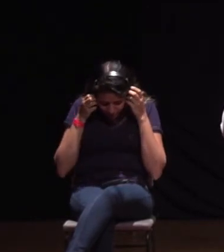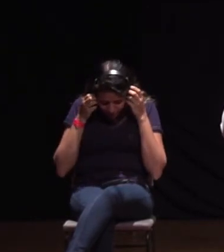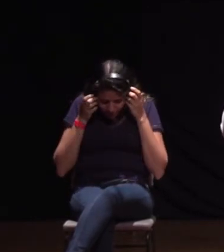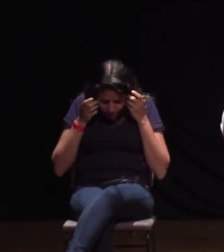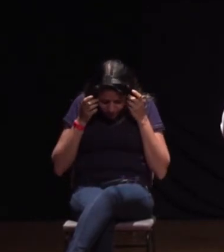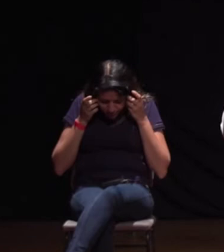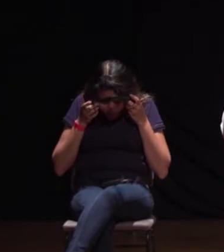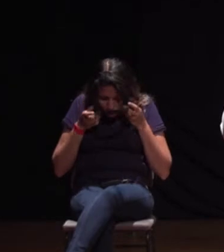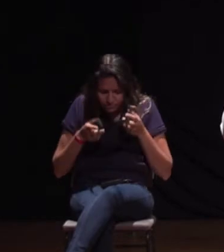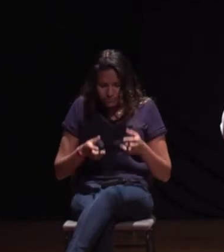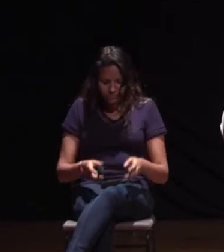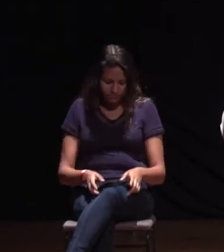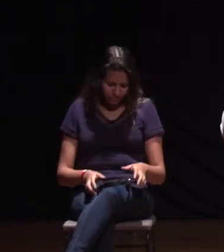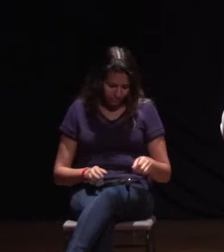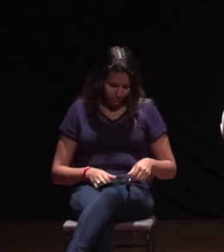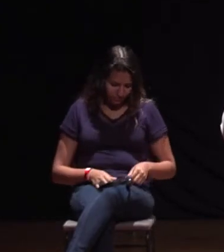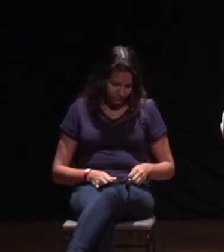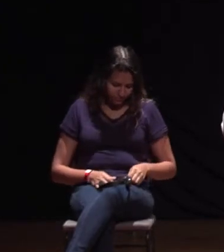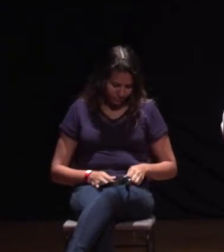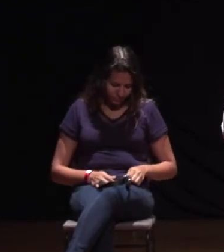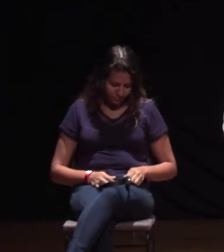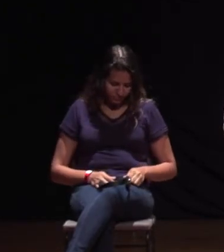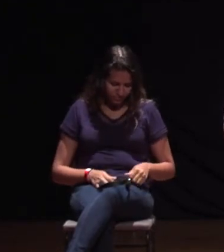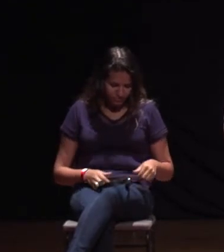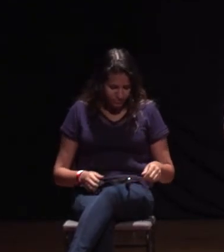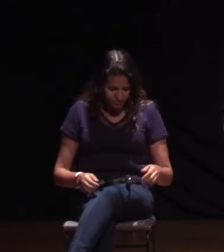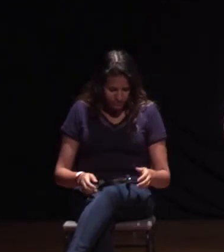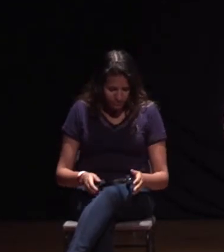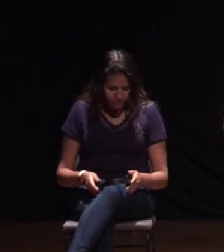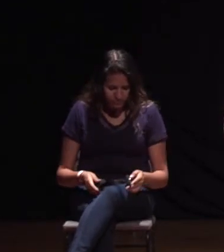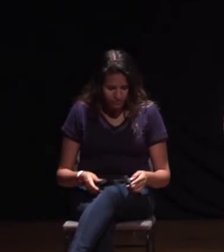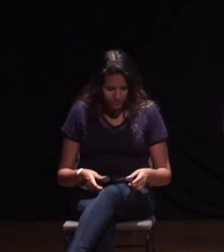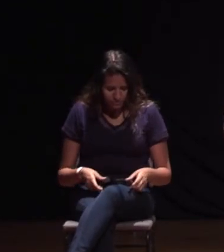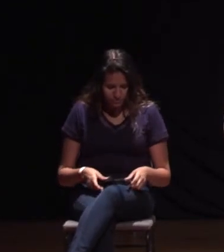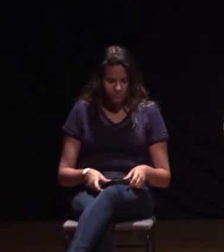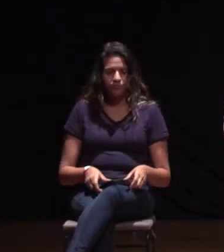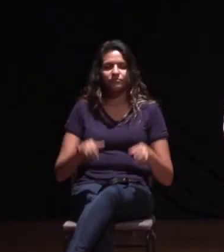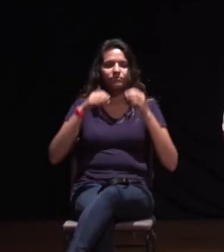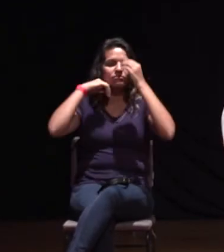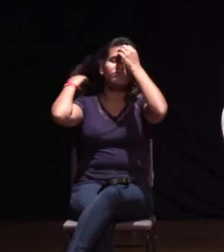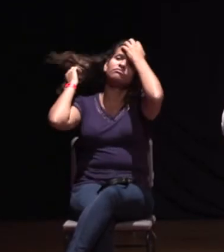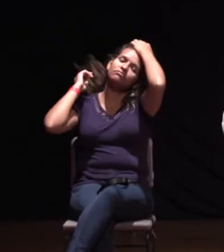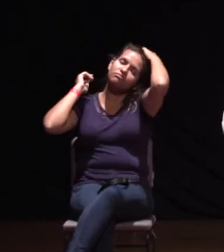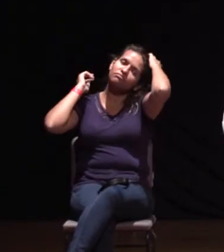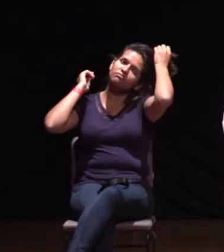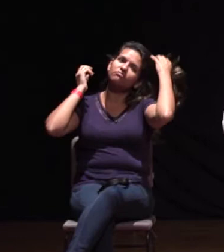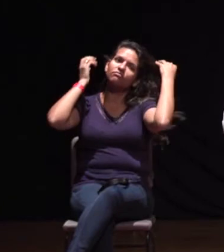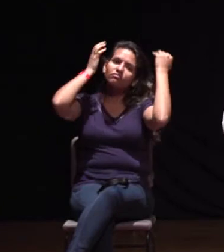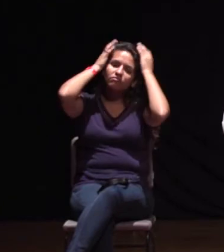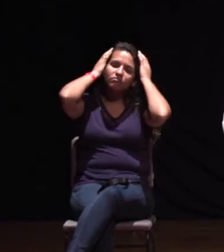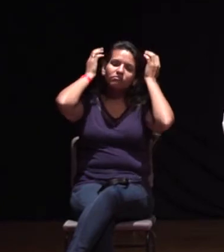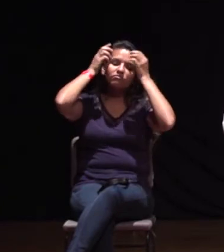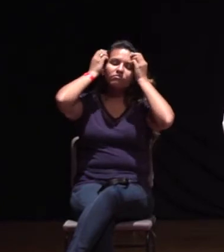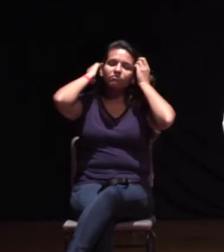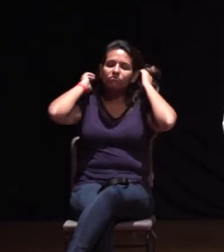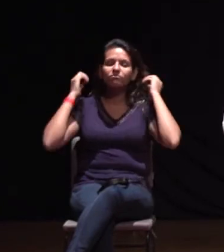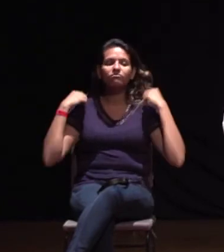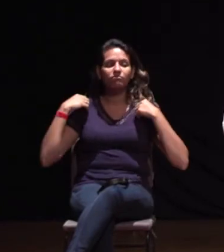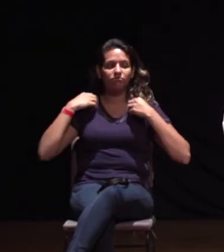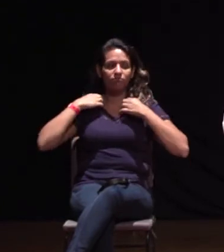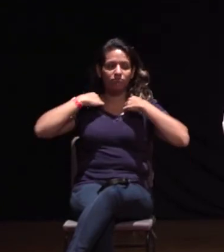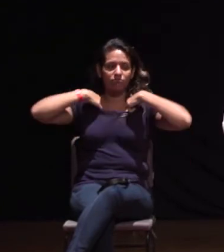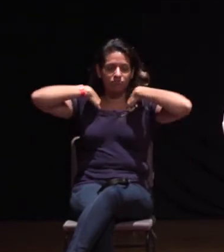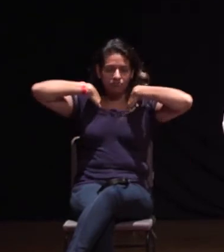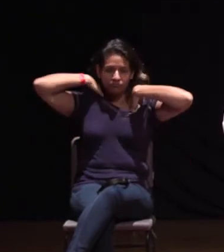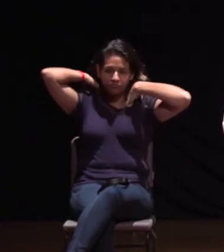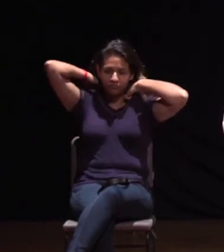Sim, eu tentei juntar, mas basicamente era como você lida com as